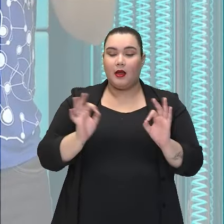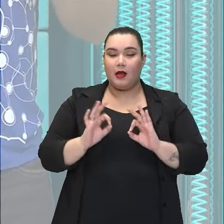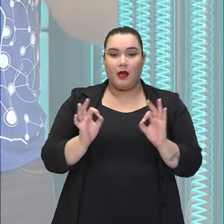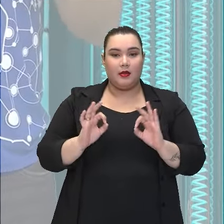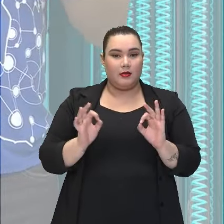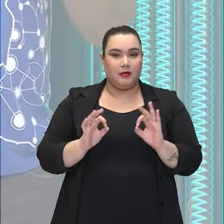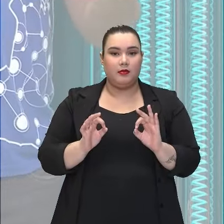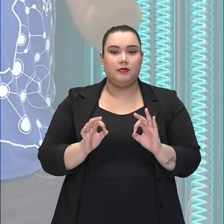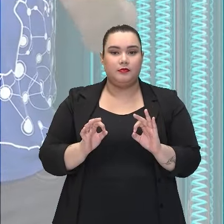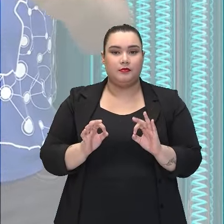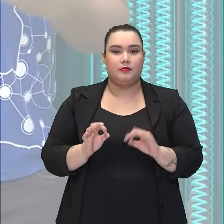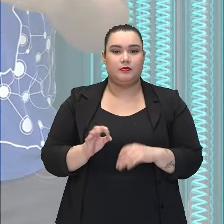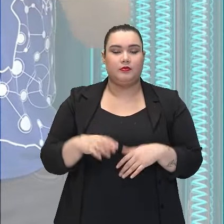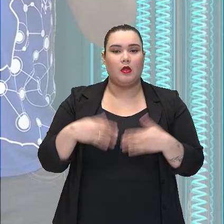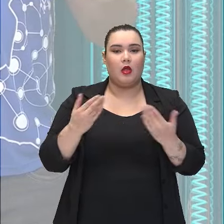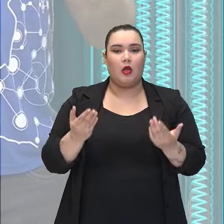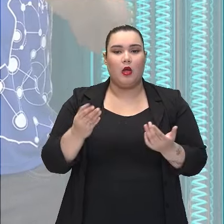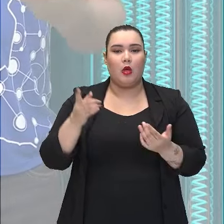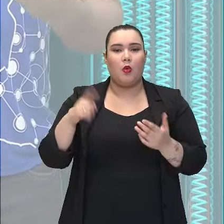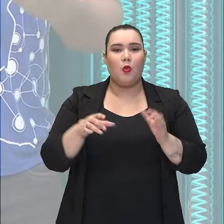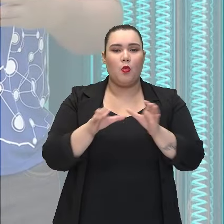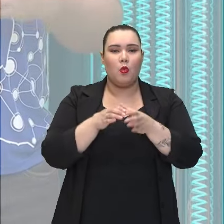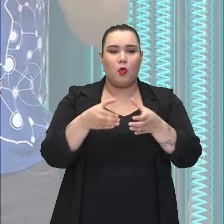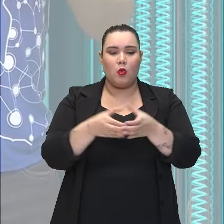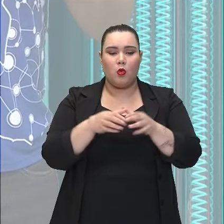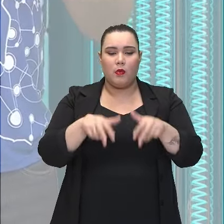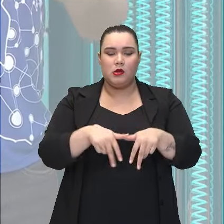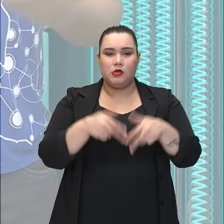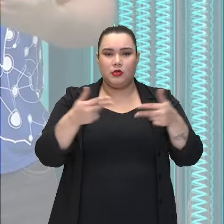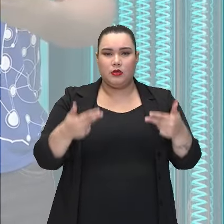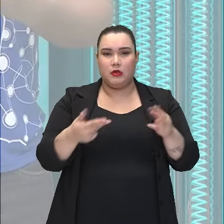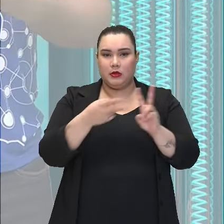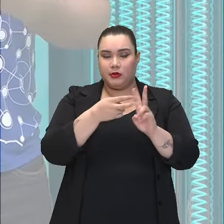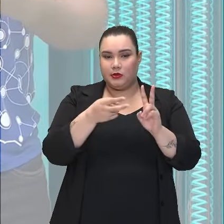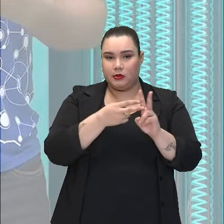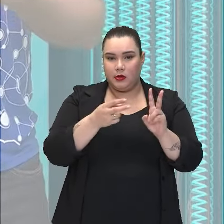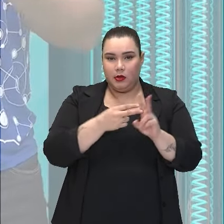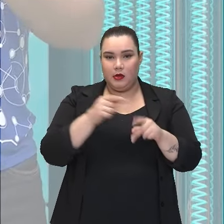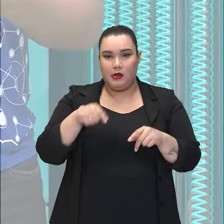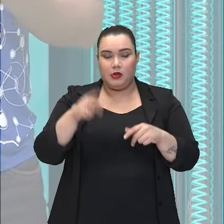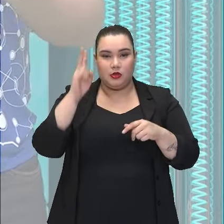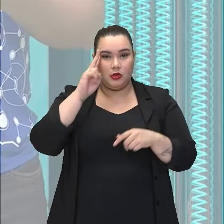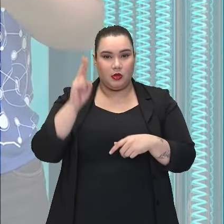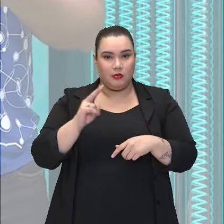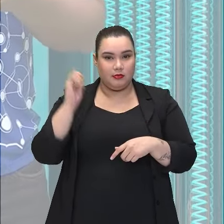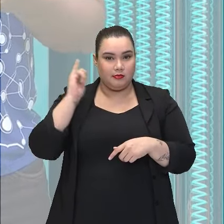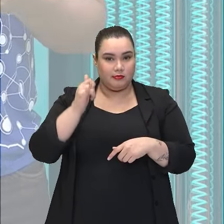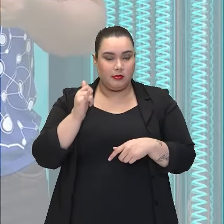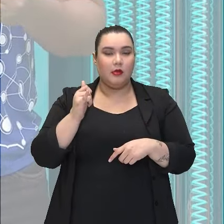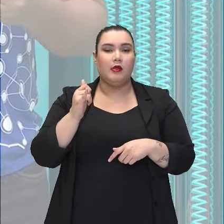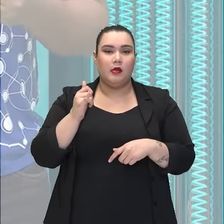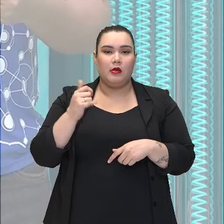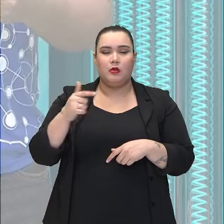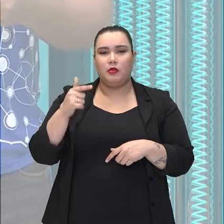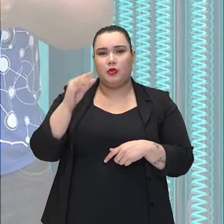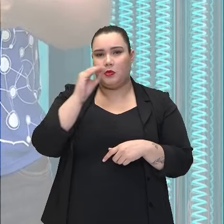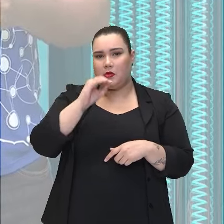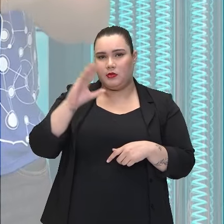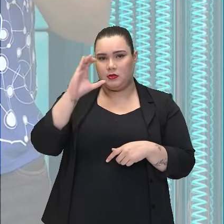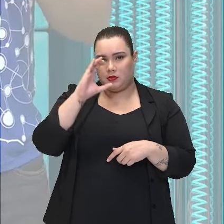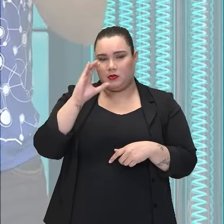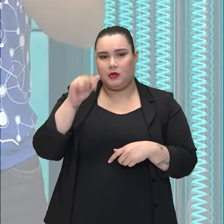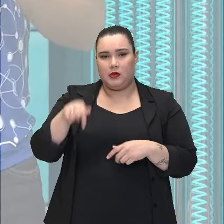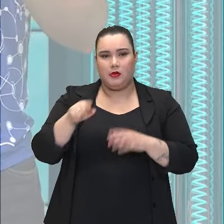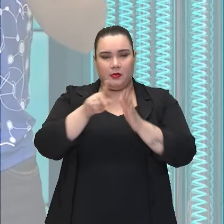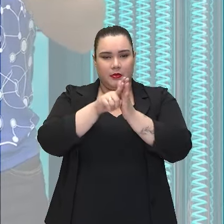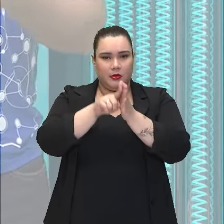que o grupo, a etnia indígena que conta essa história não tinha um conhecimento exatamente da